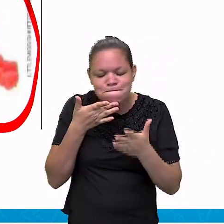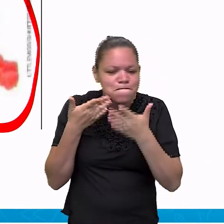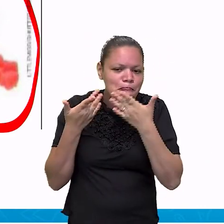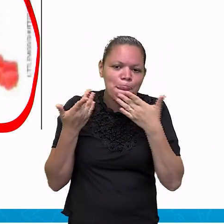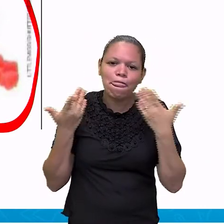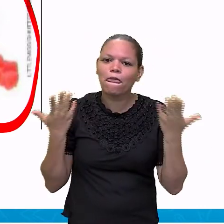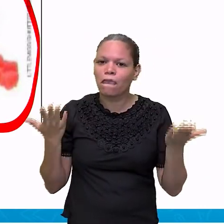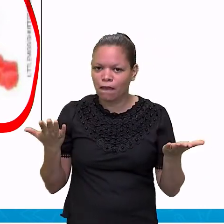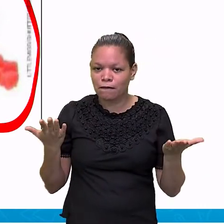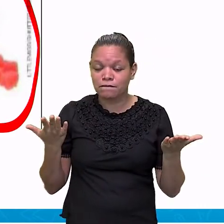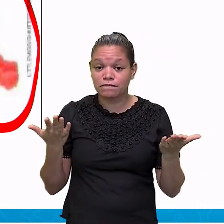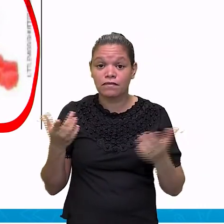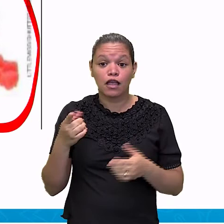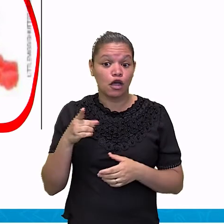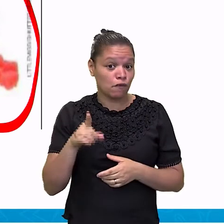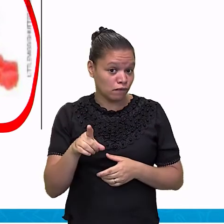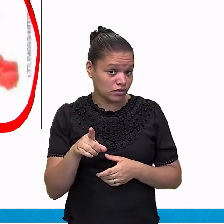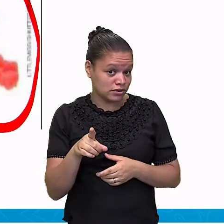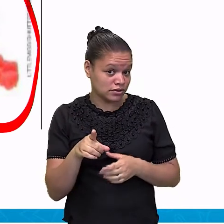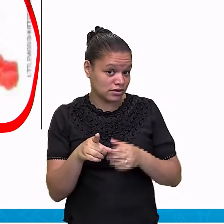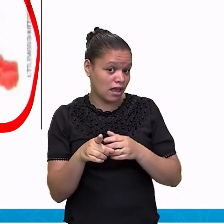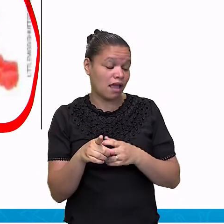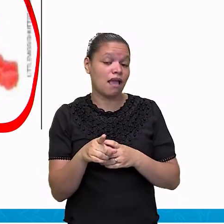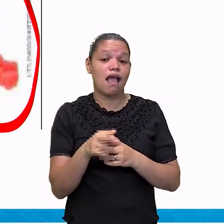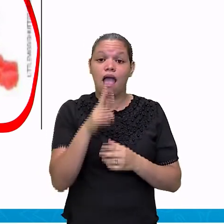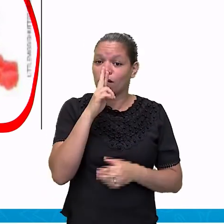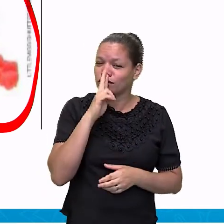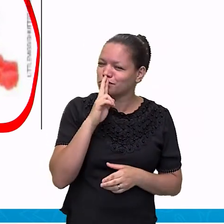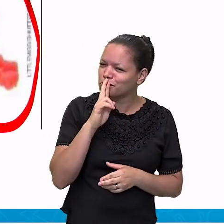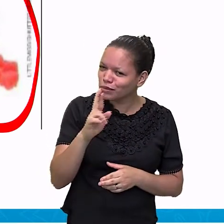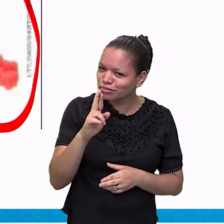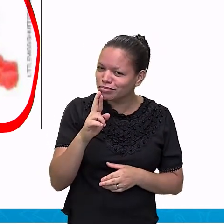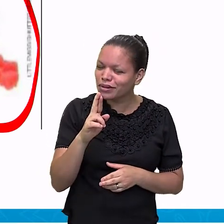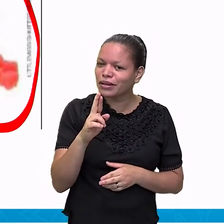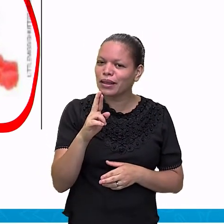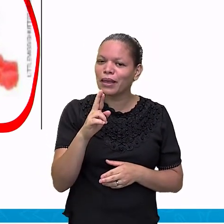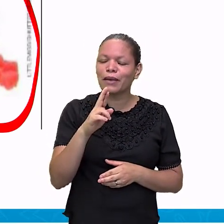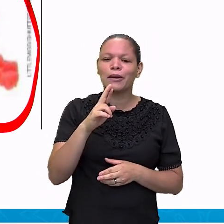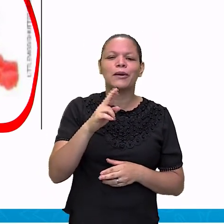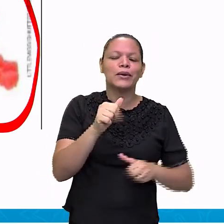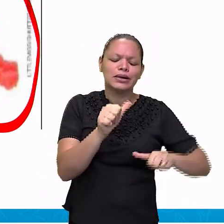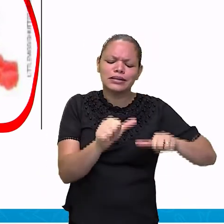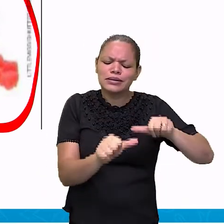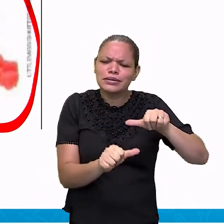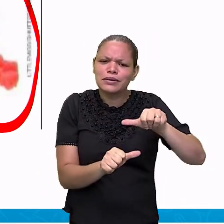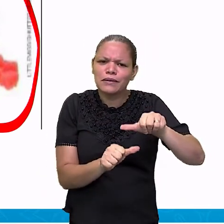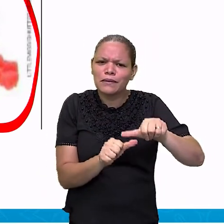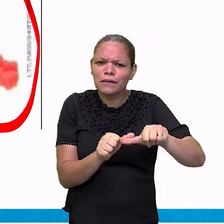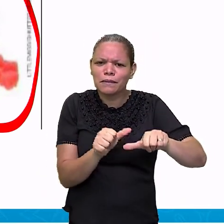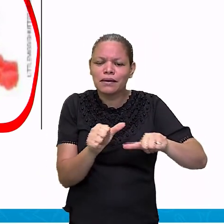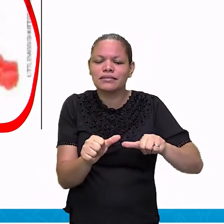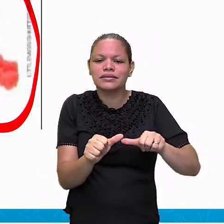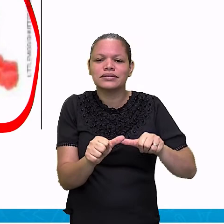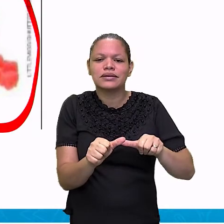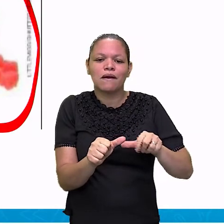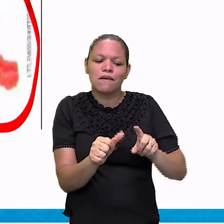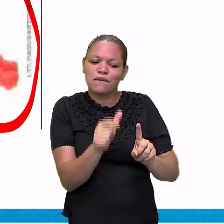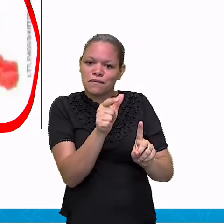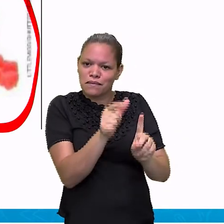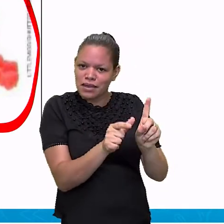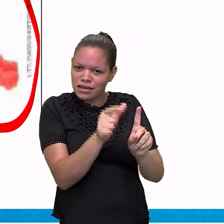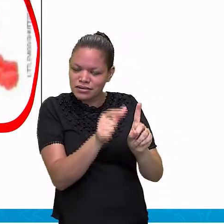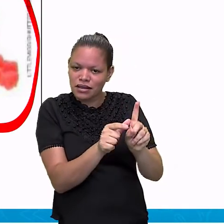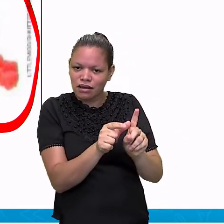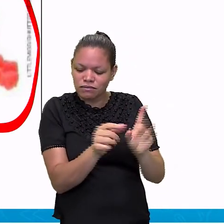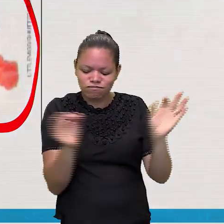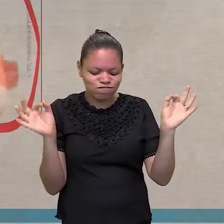disse que a mudança foi de forma, muito bem, você acertou. Bom, eu